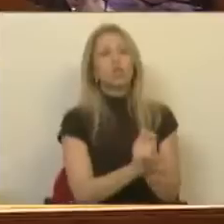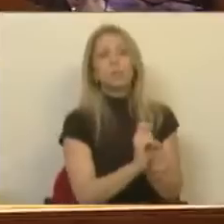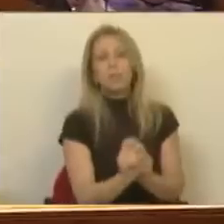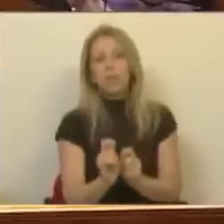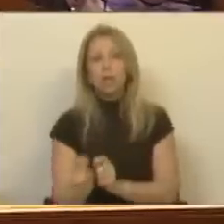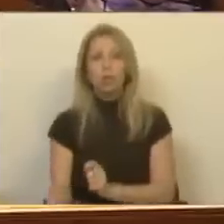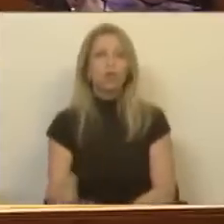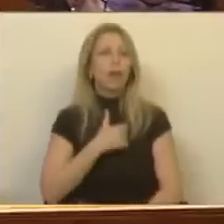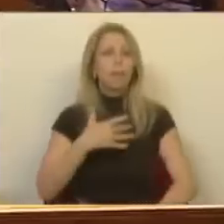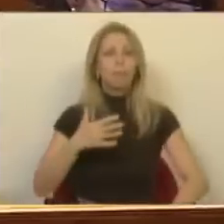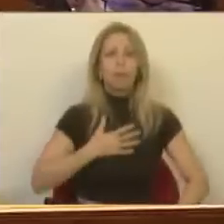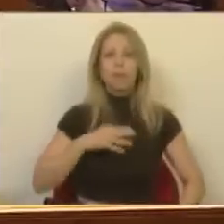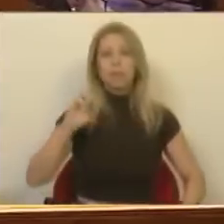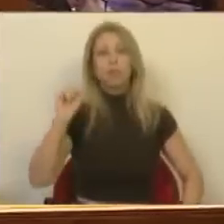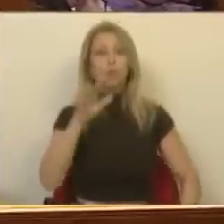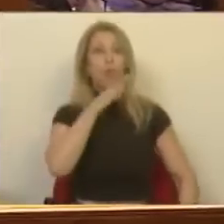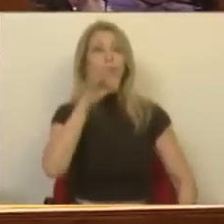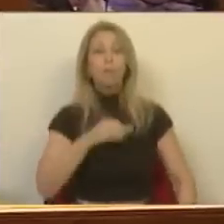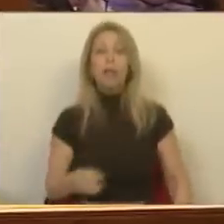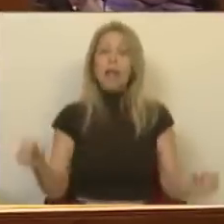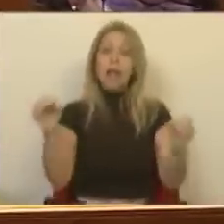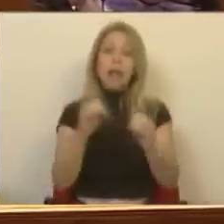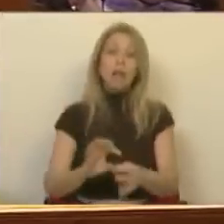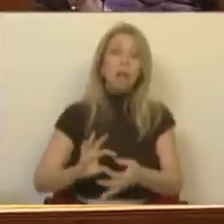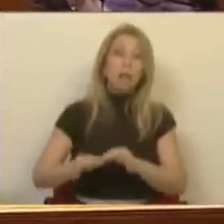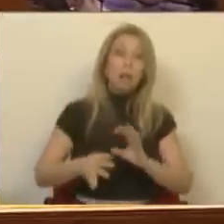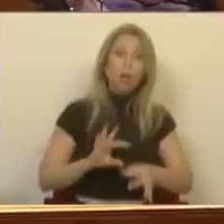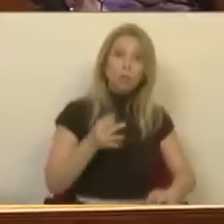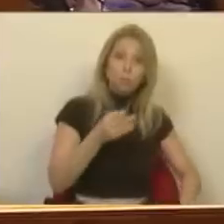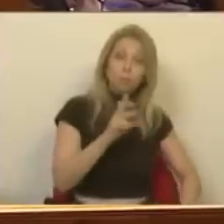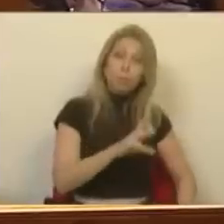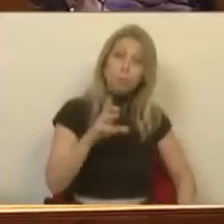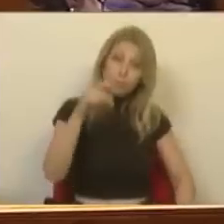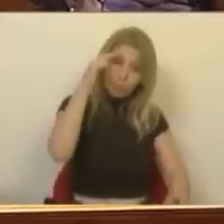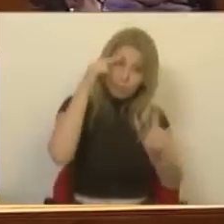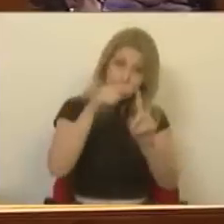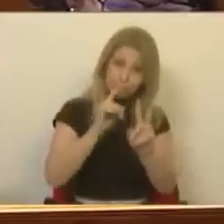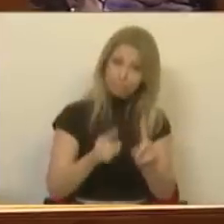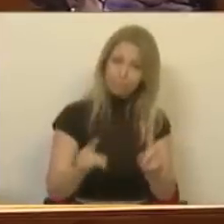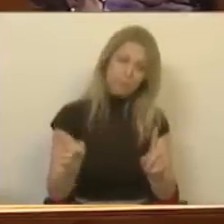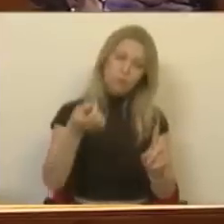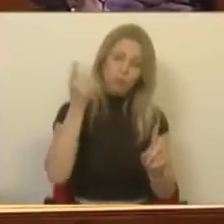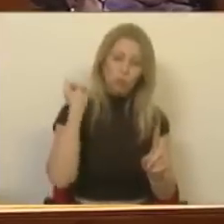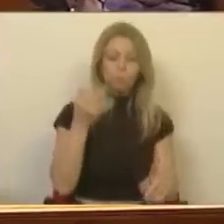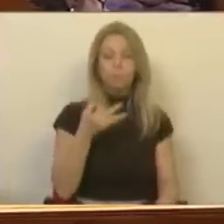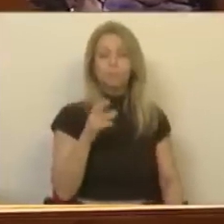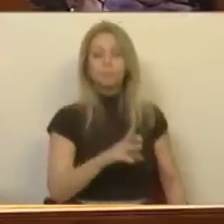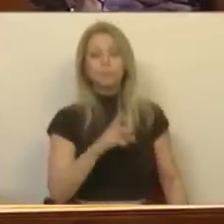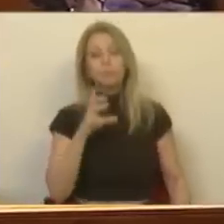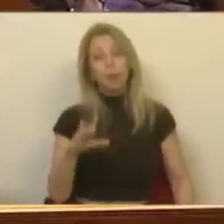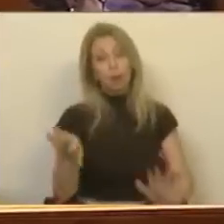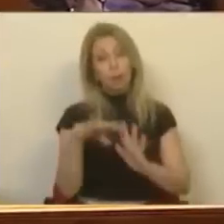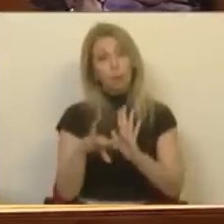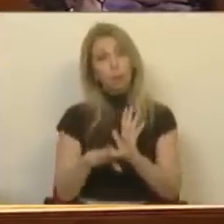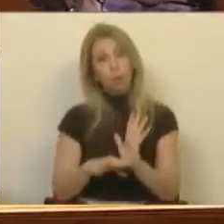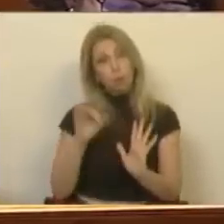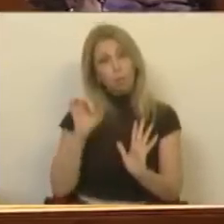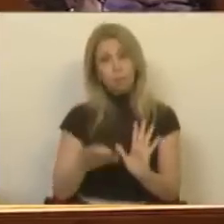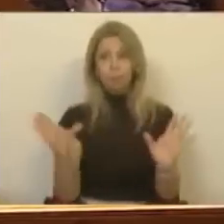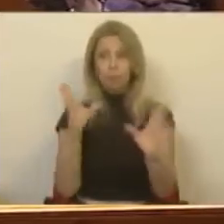nem ninguém não psicológica do plano Compadecida em inglês o plano de recuperação e resiliência é um problema natureza